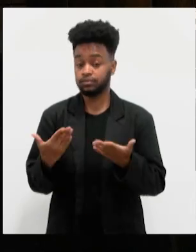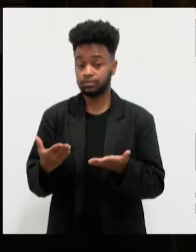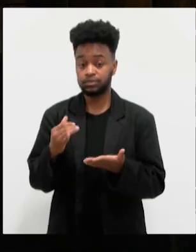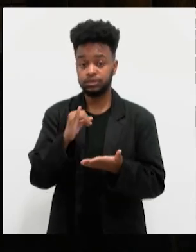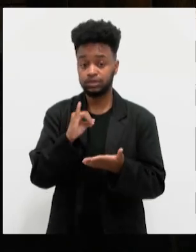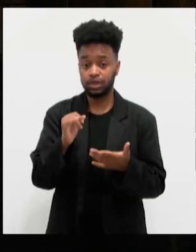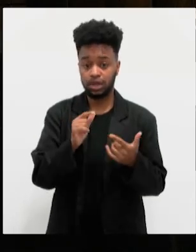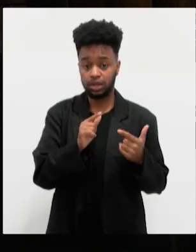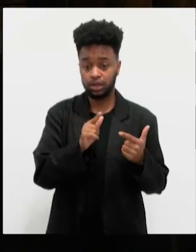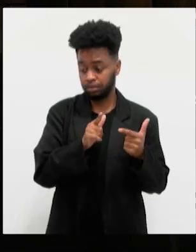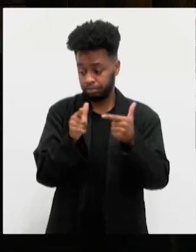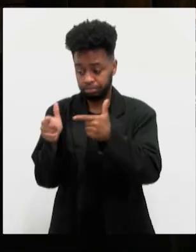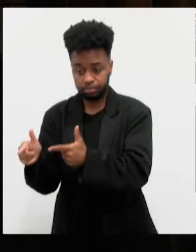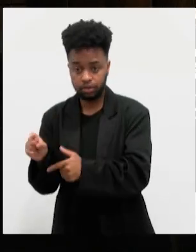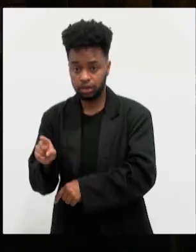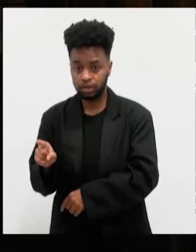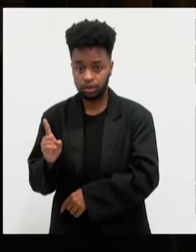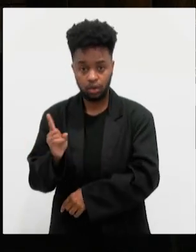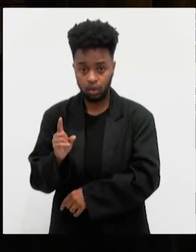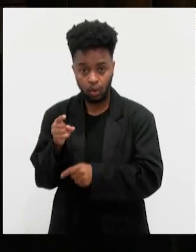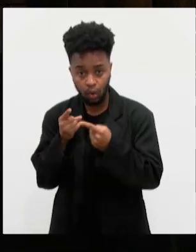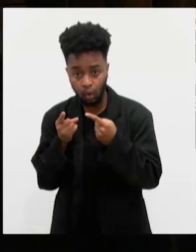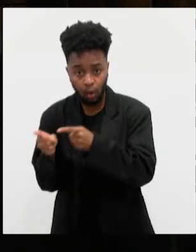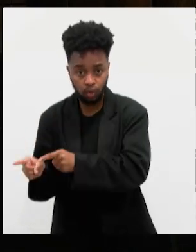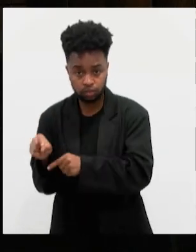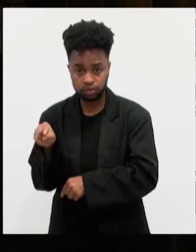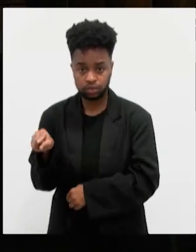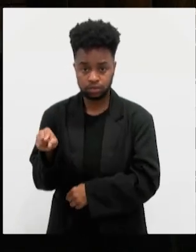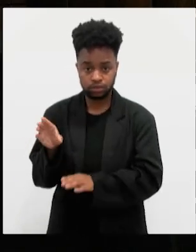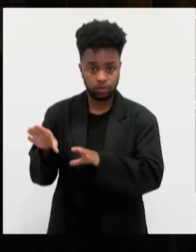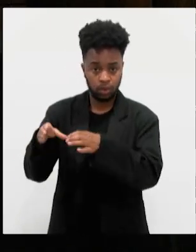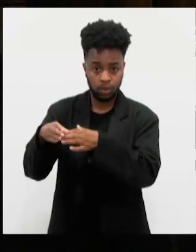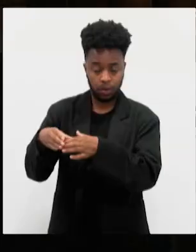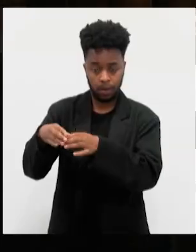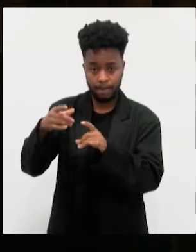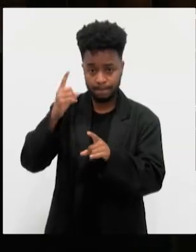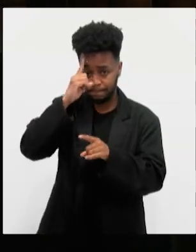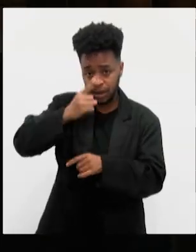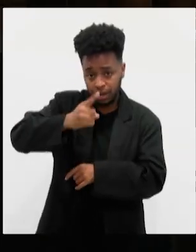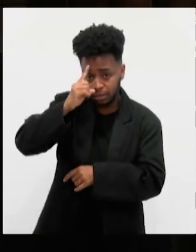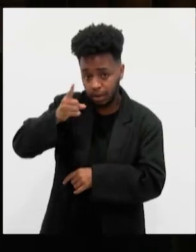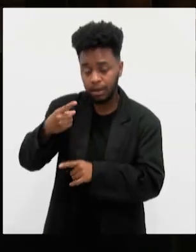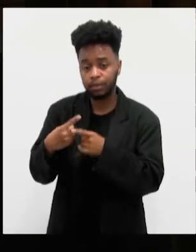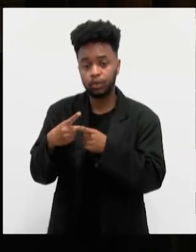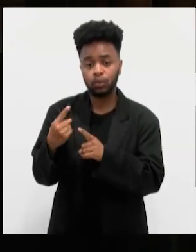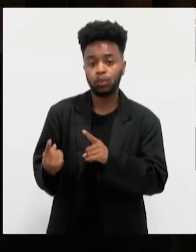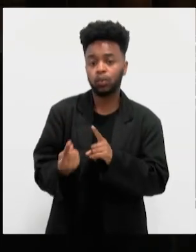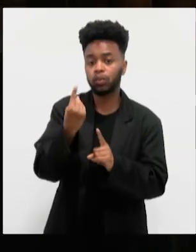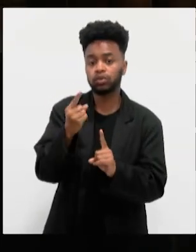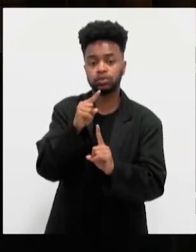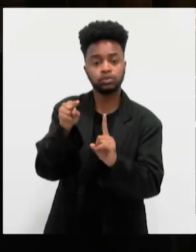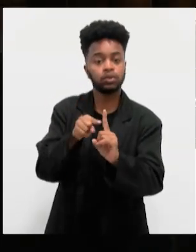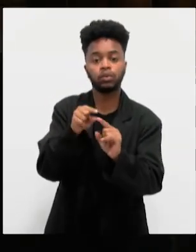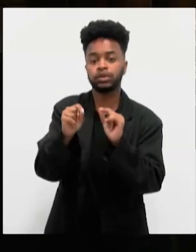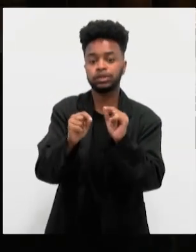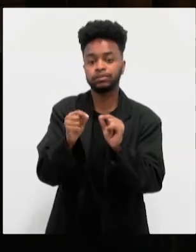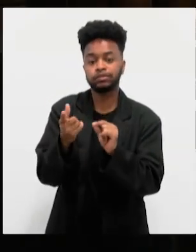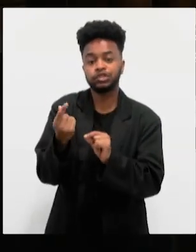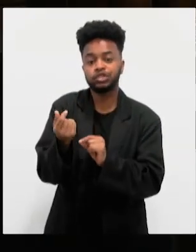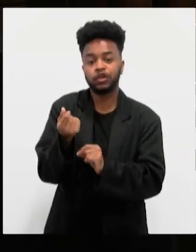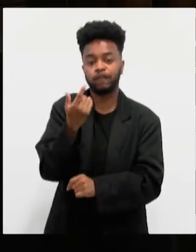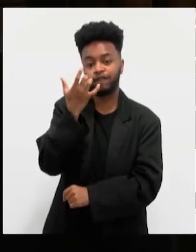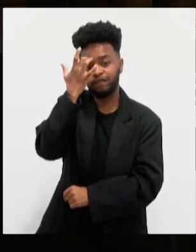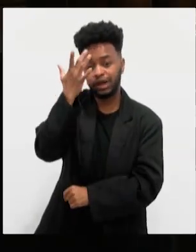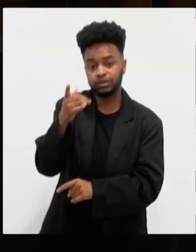desmonta esses caciques, que são caciques porque visam única e exclusivamente o dinheiro fácil e